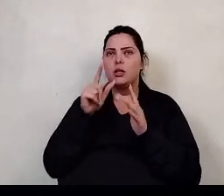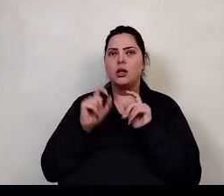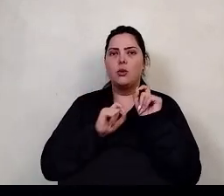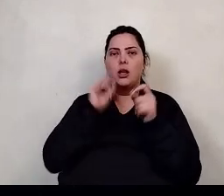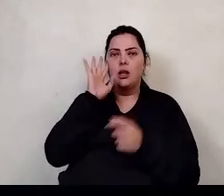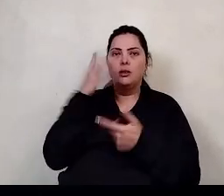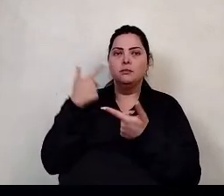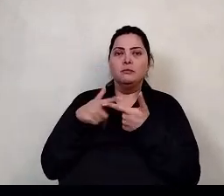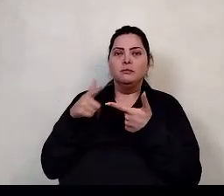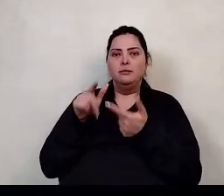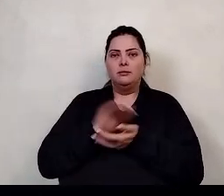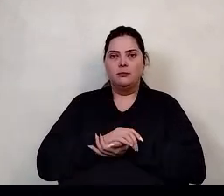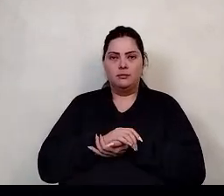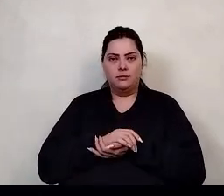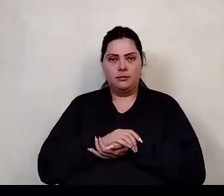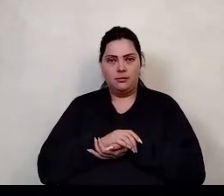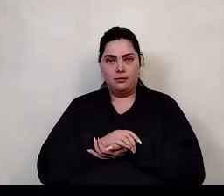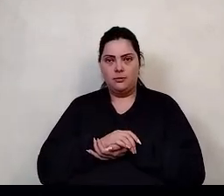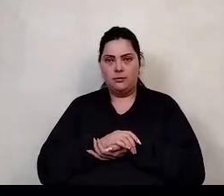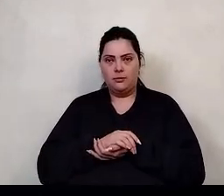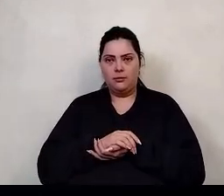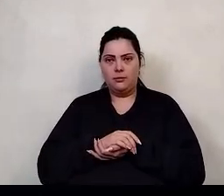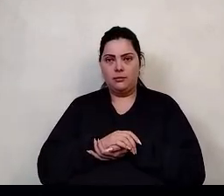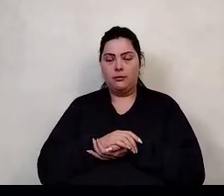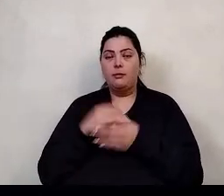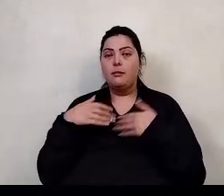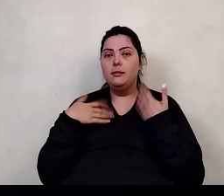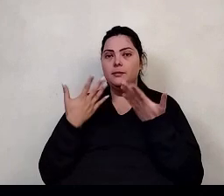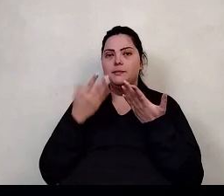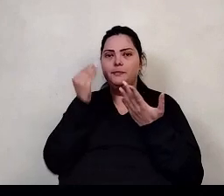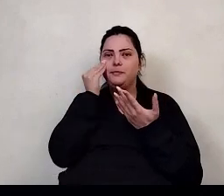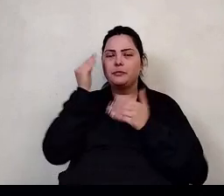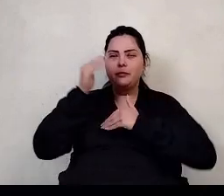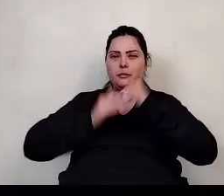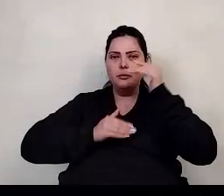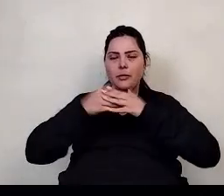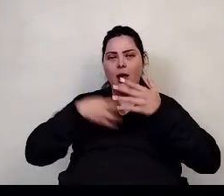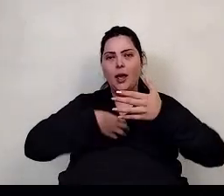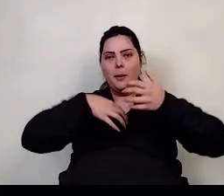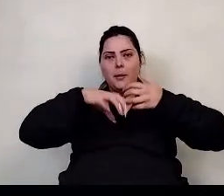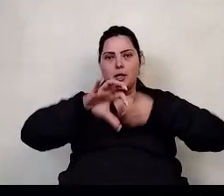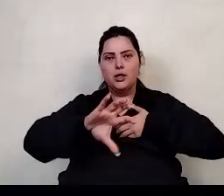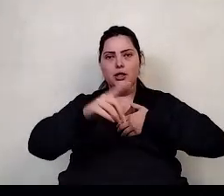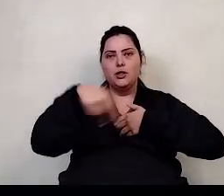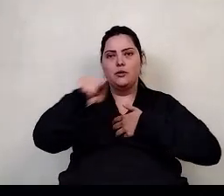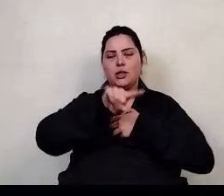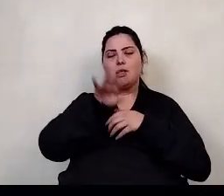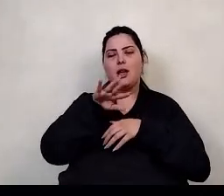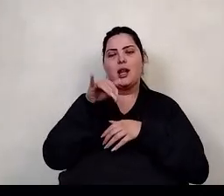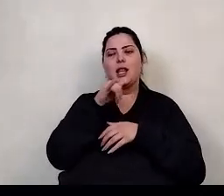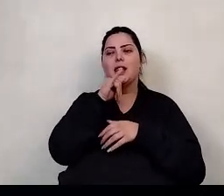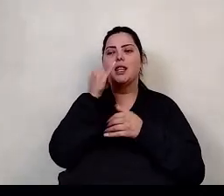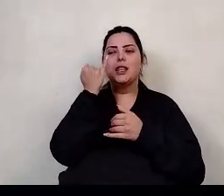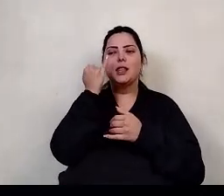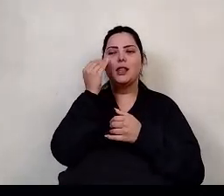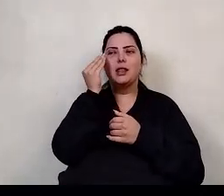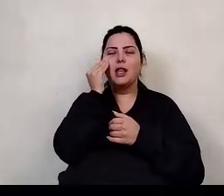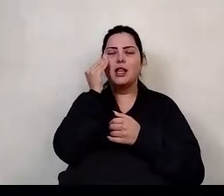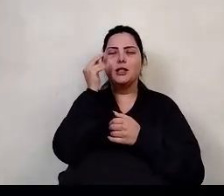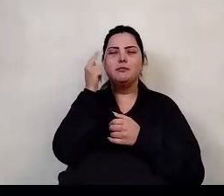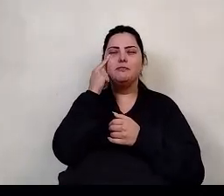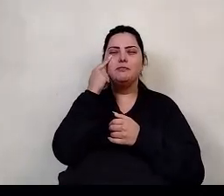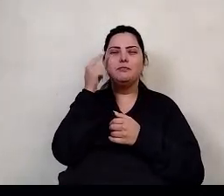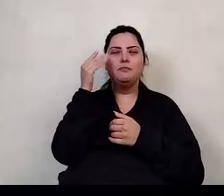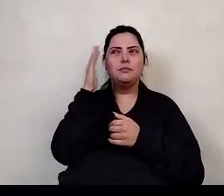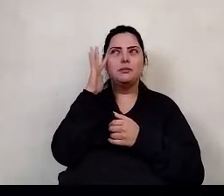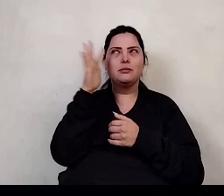problema, certo? Bom, e aí para tentar praticar um pouco a empatia de vocês com relação a testes, vamos exercitar um cenário aqui.